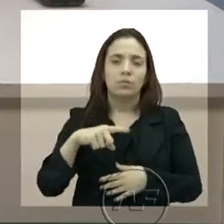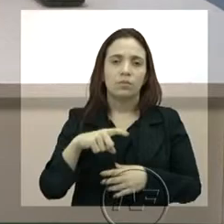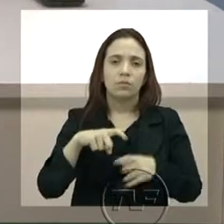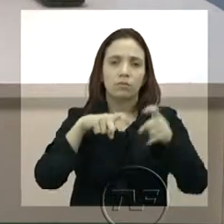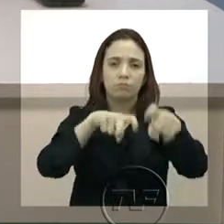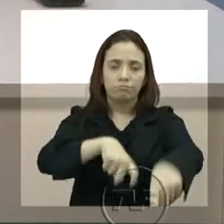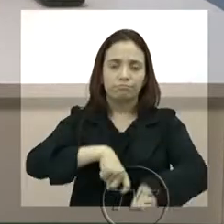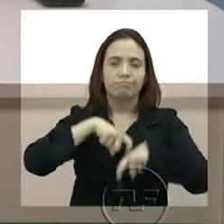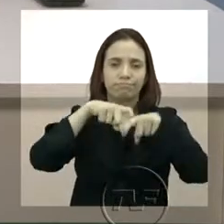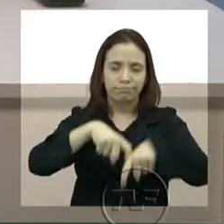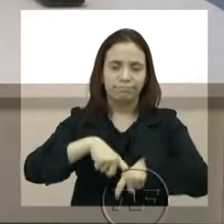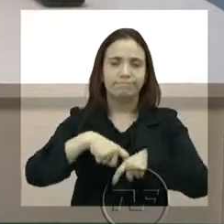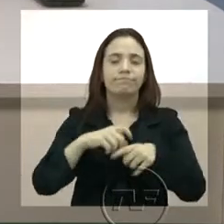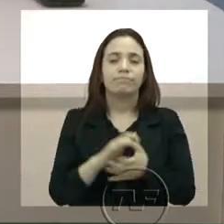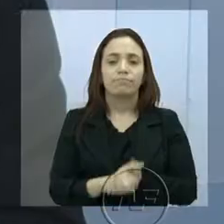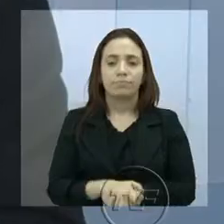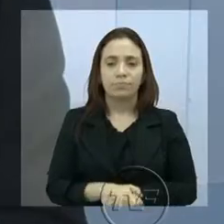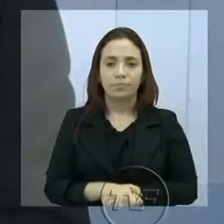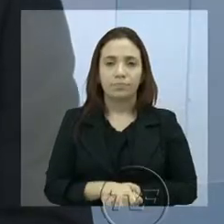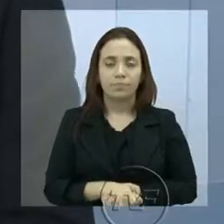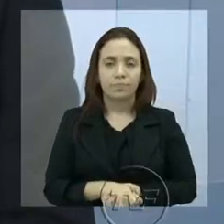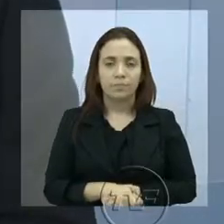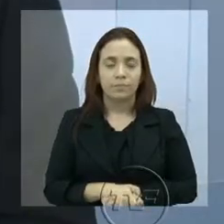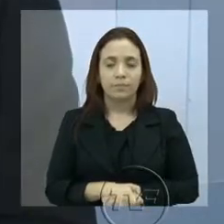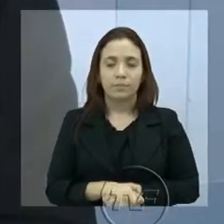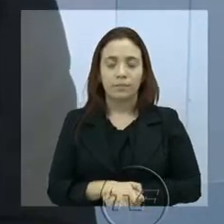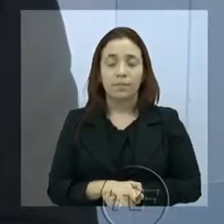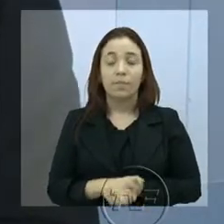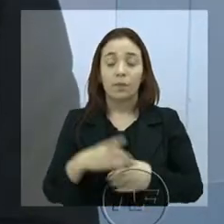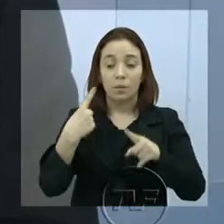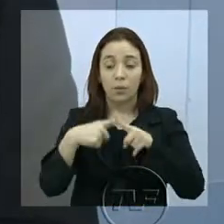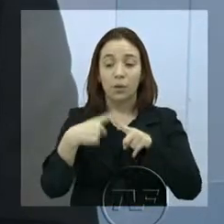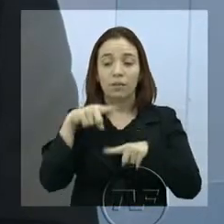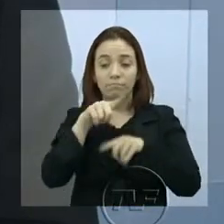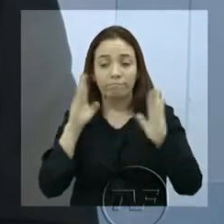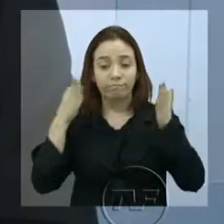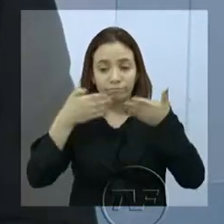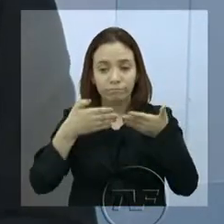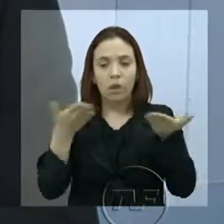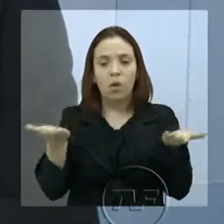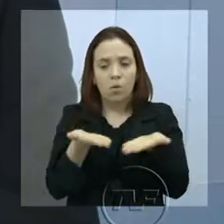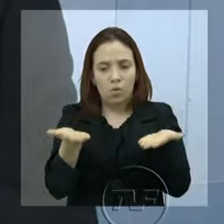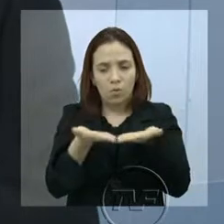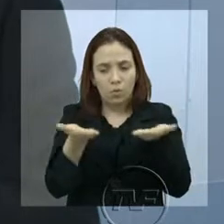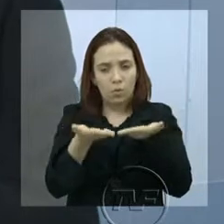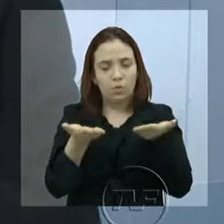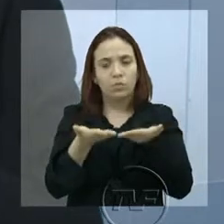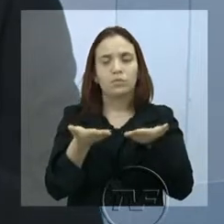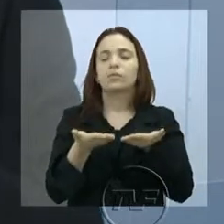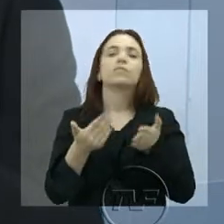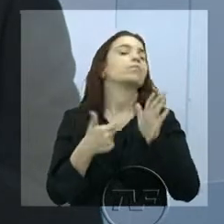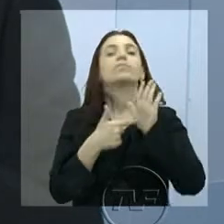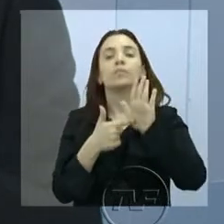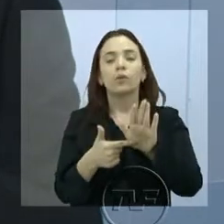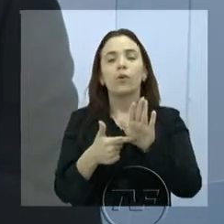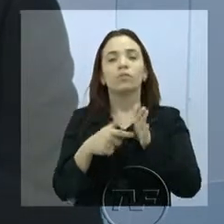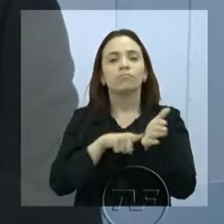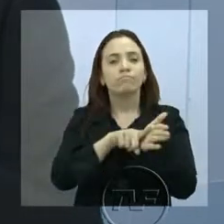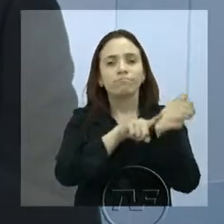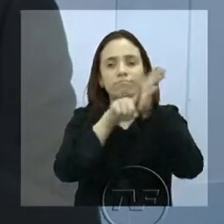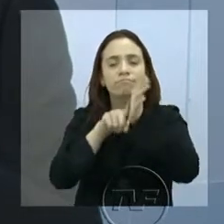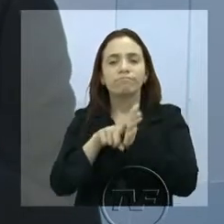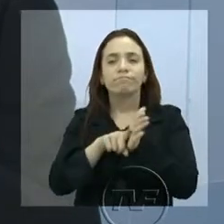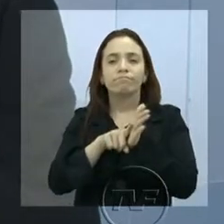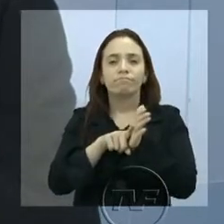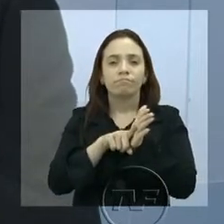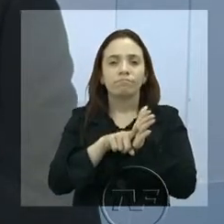a agricultura. Porque se, no caso específico, hoje, pela sinalização dos dados negativos em